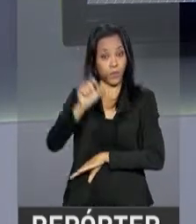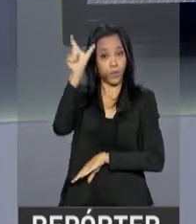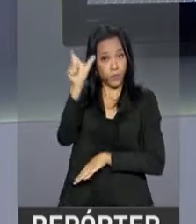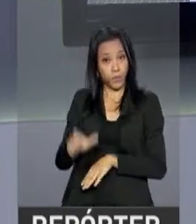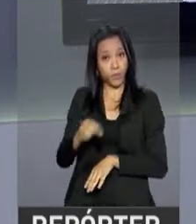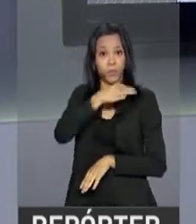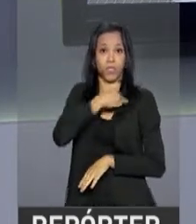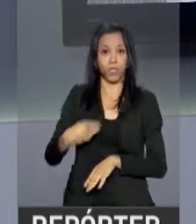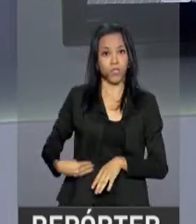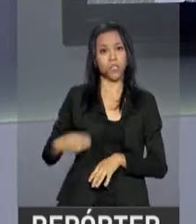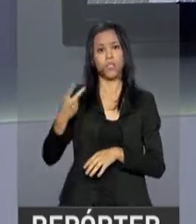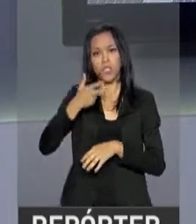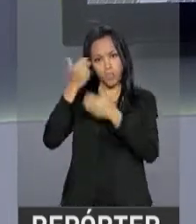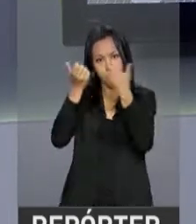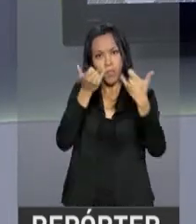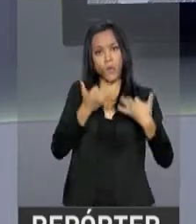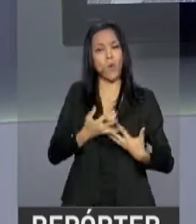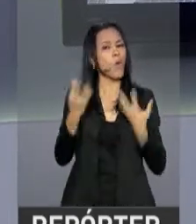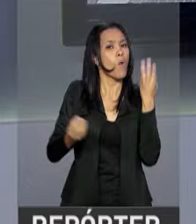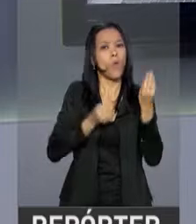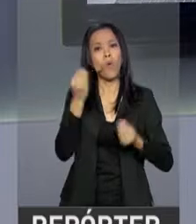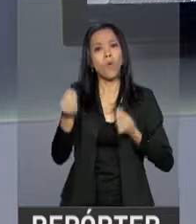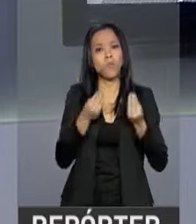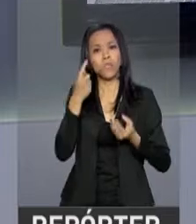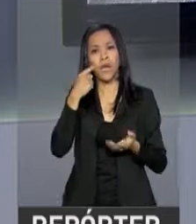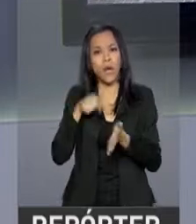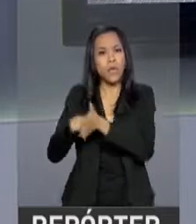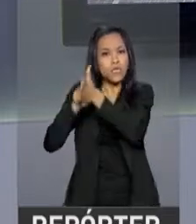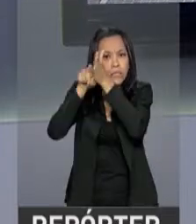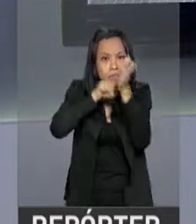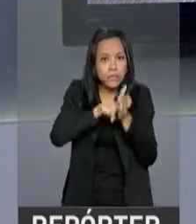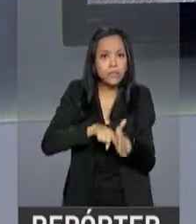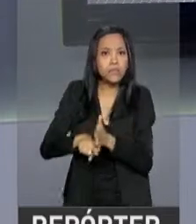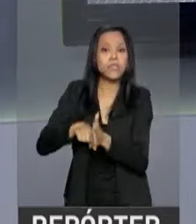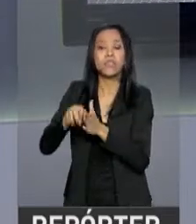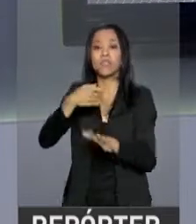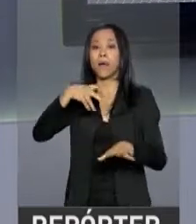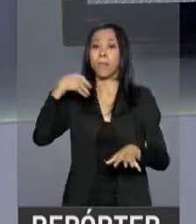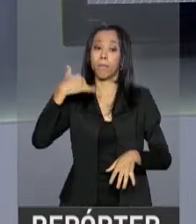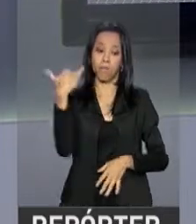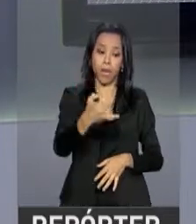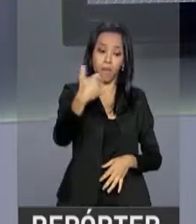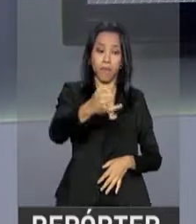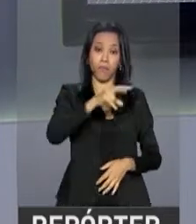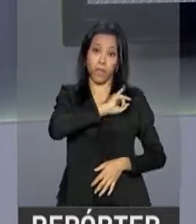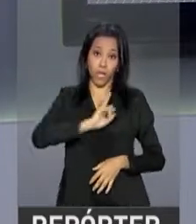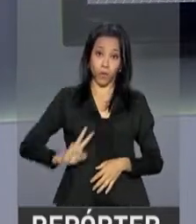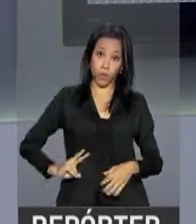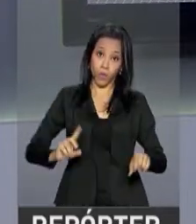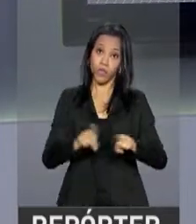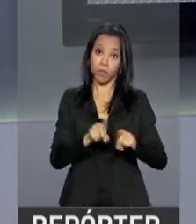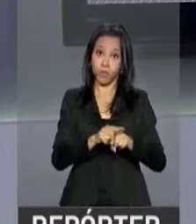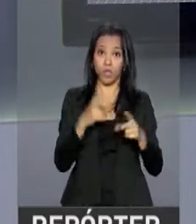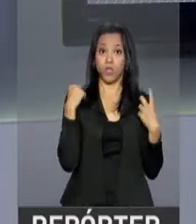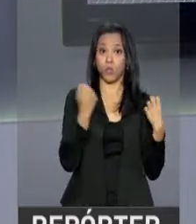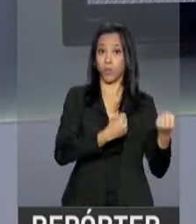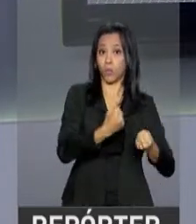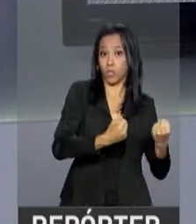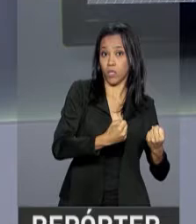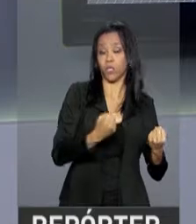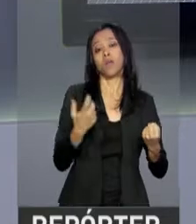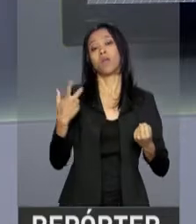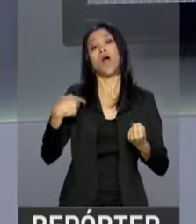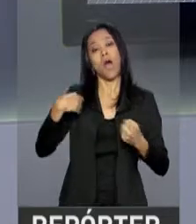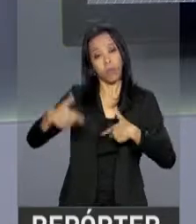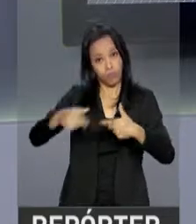das investigações sobre o assassinato da vereadora mary l franco e do motorista anderson gomes gilmar afirmou que a